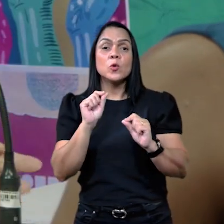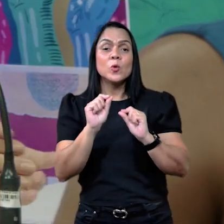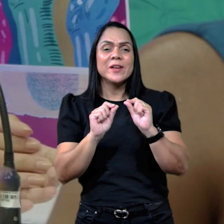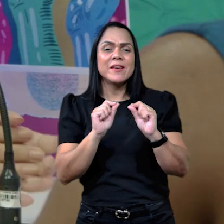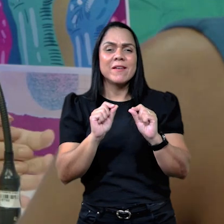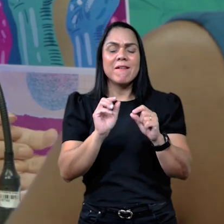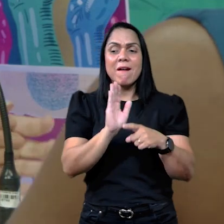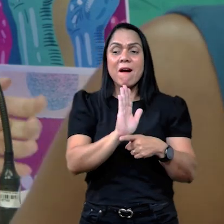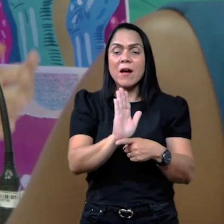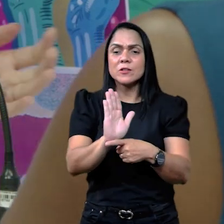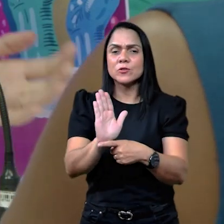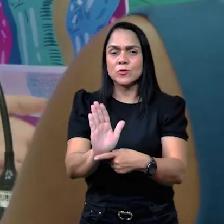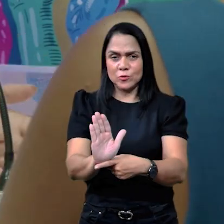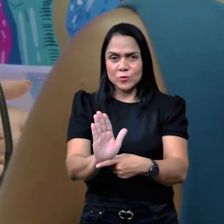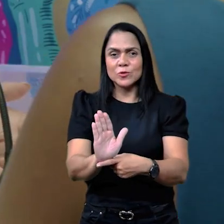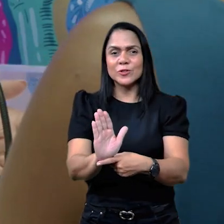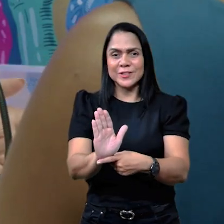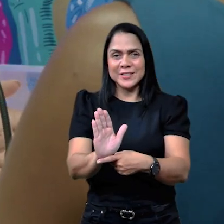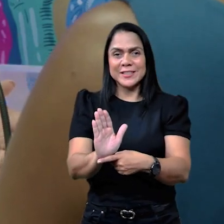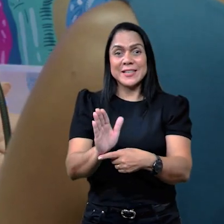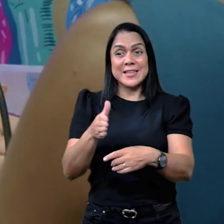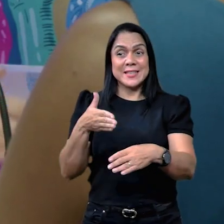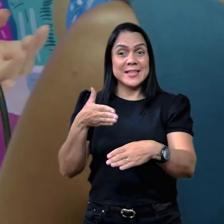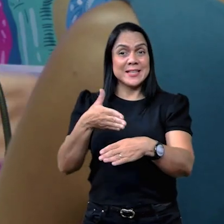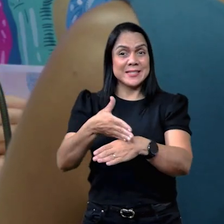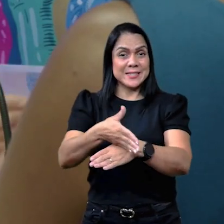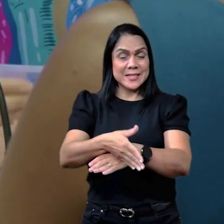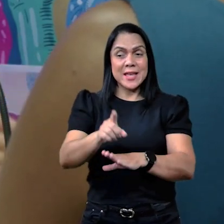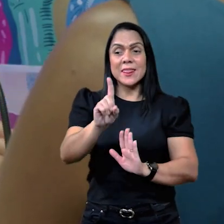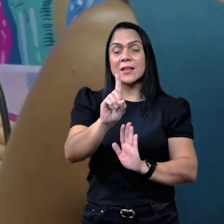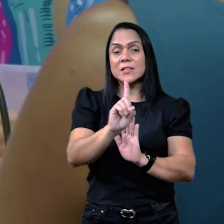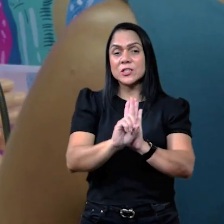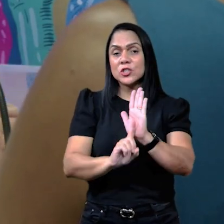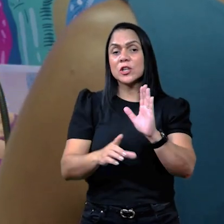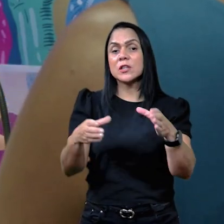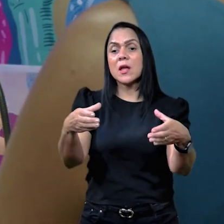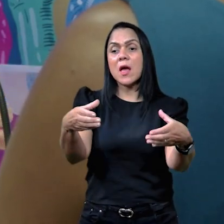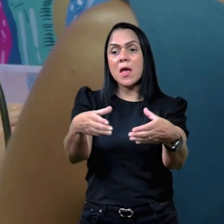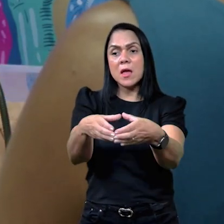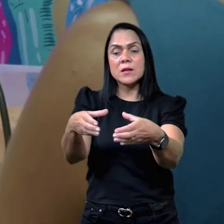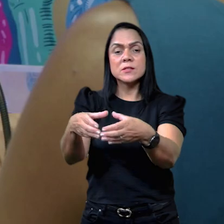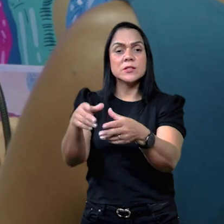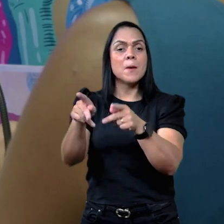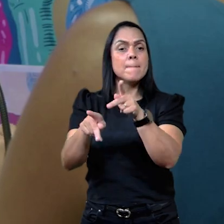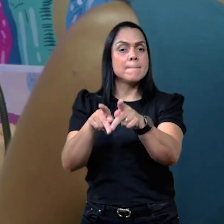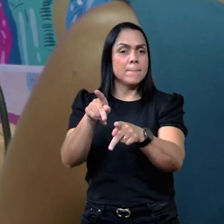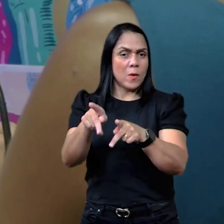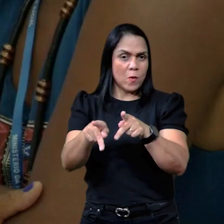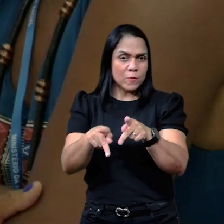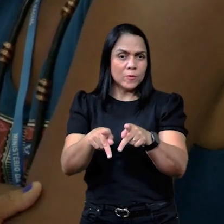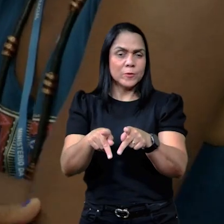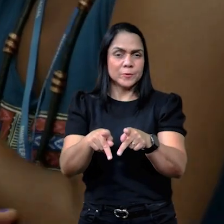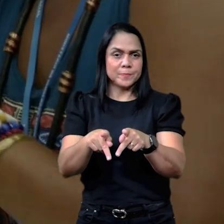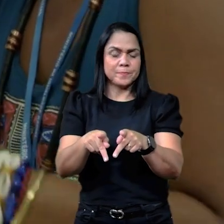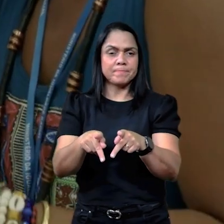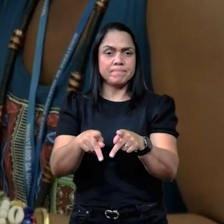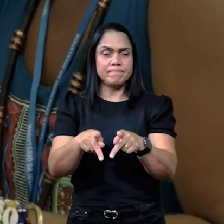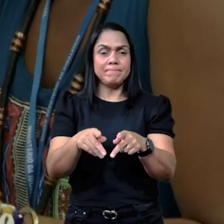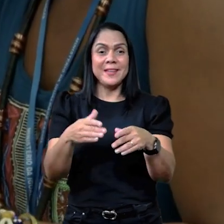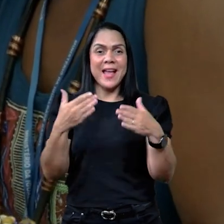atribui, de qual forma ela dá acesso a direitos para esses povos.